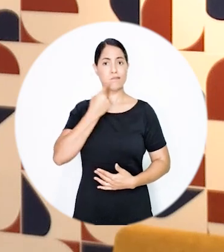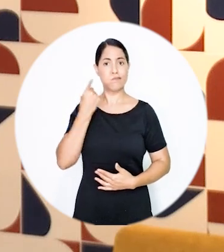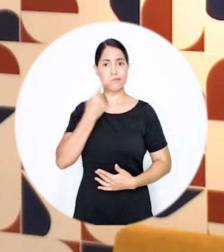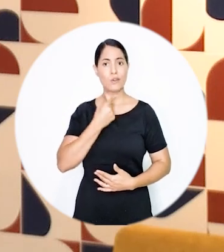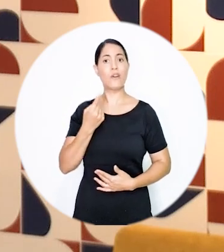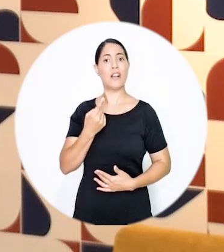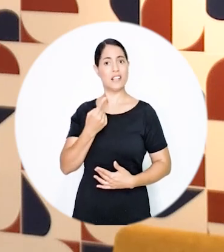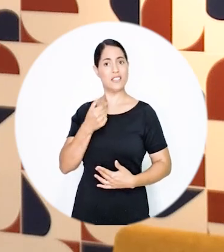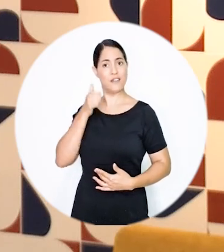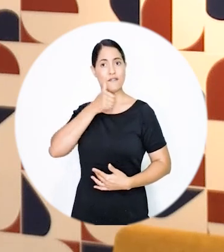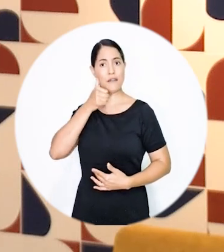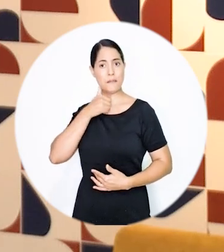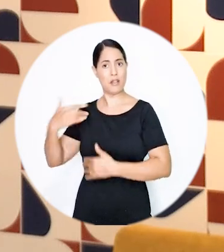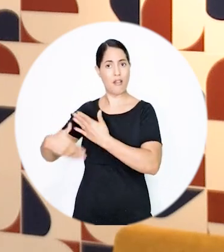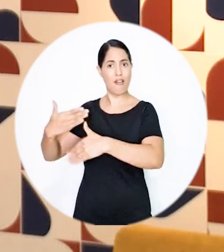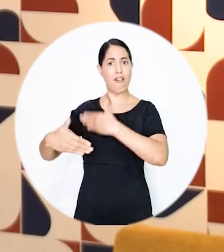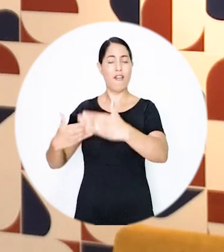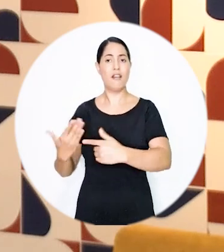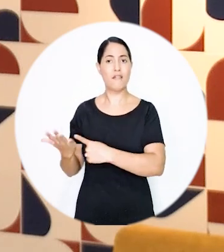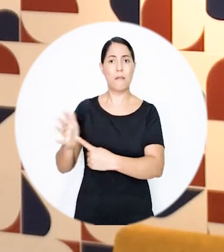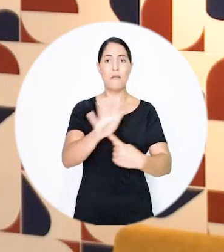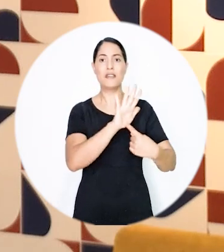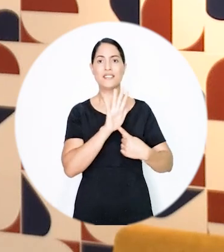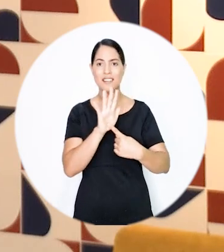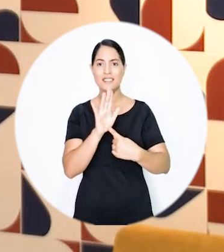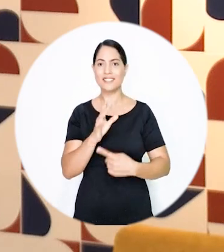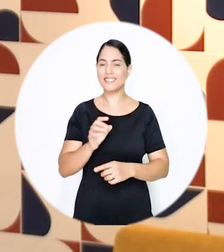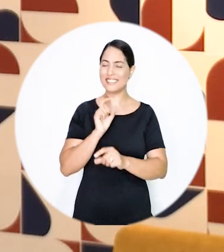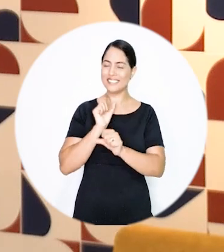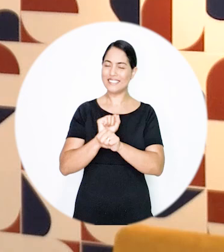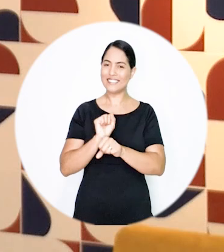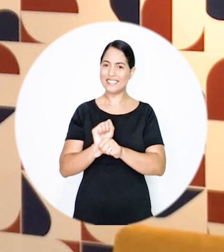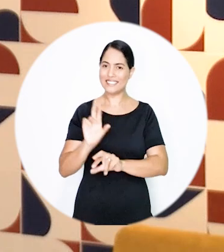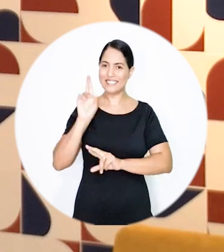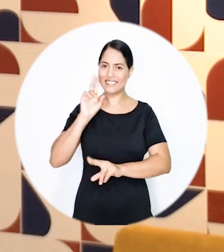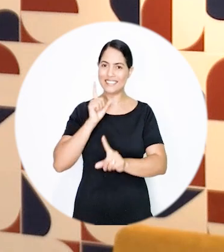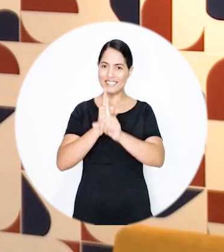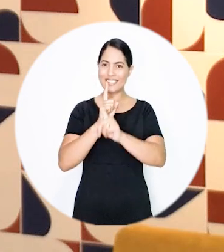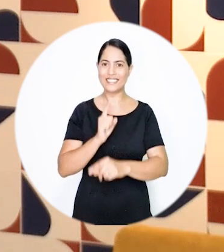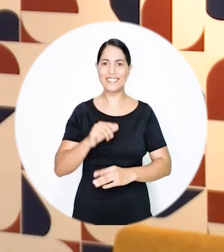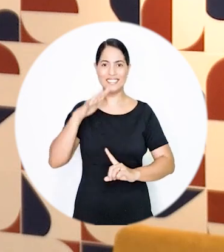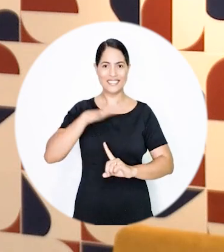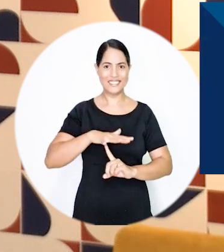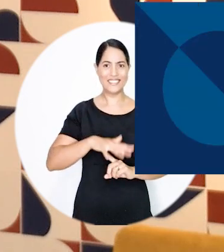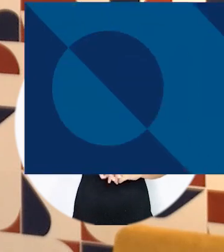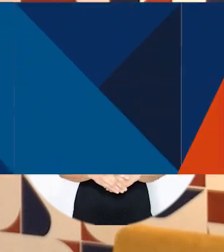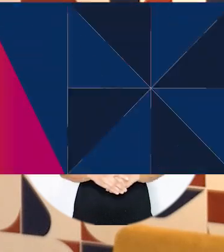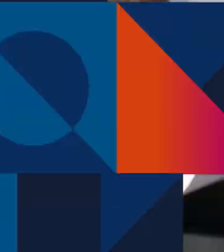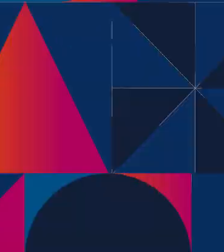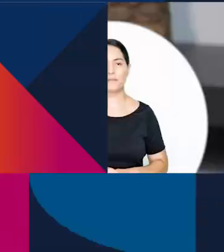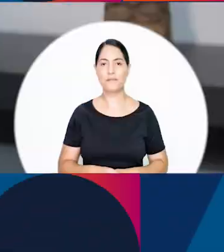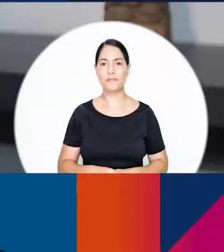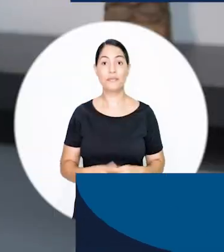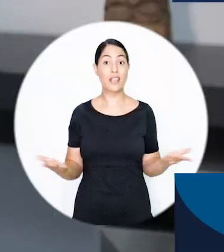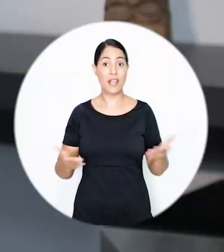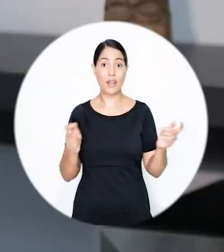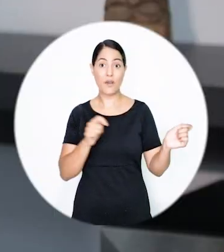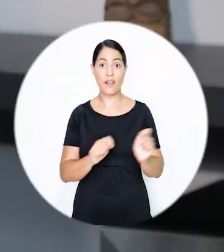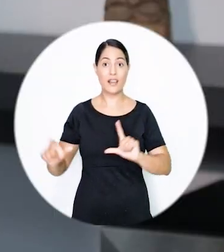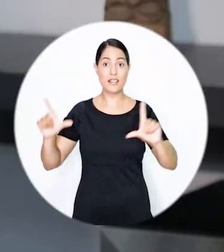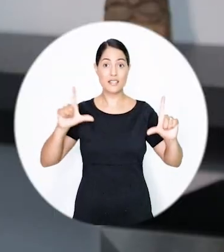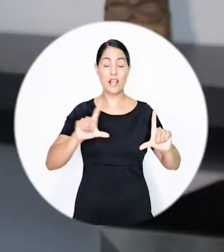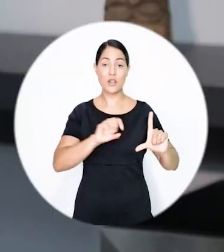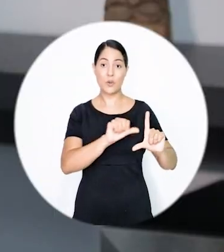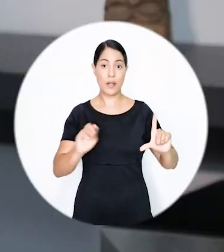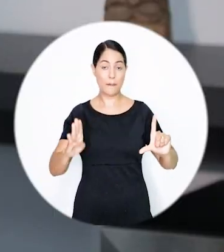evento mostrando a força da advocacia feminina e todos os avanços conquistados até aqui. Nos vemos em Curitiba. Fique agora